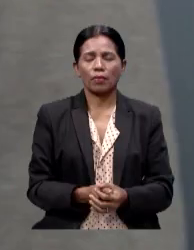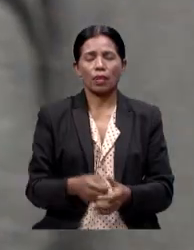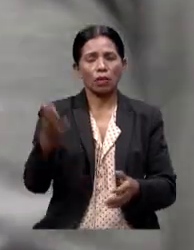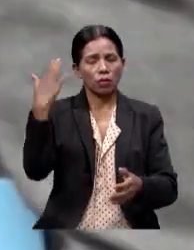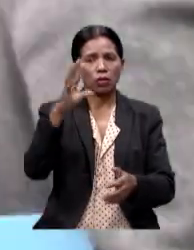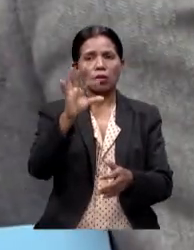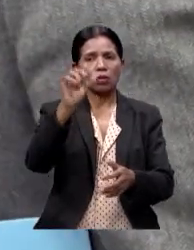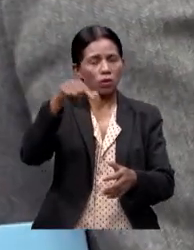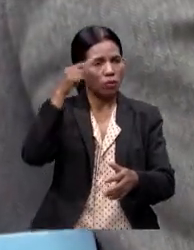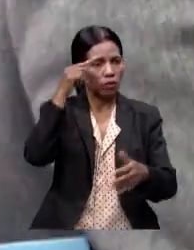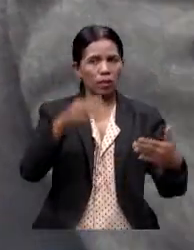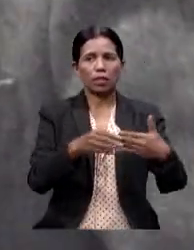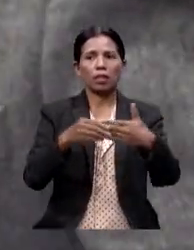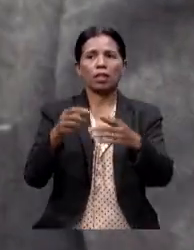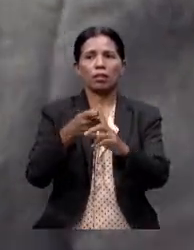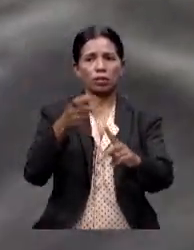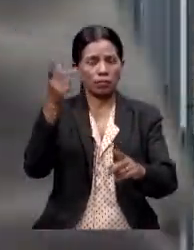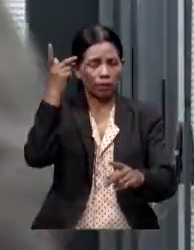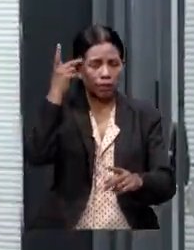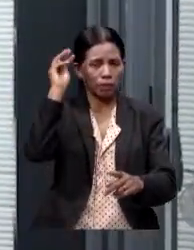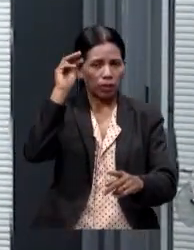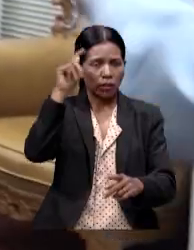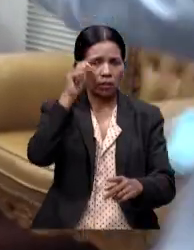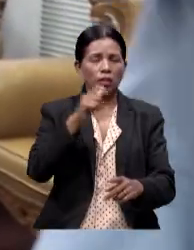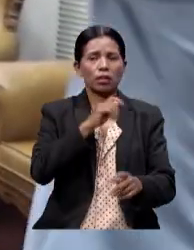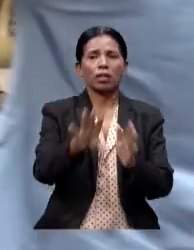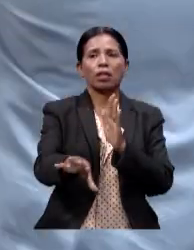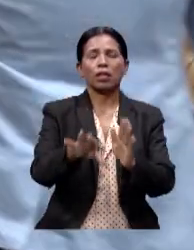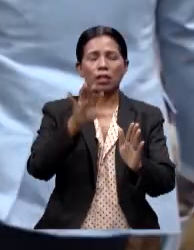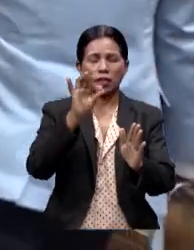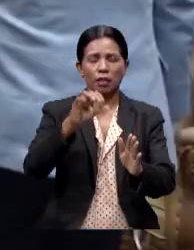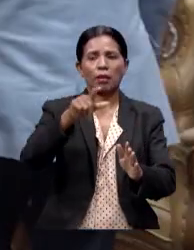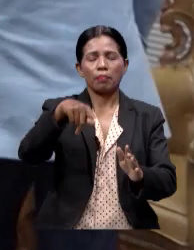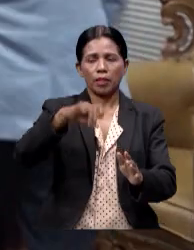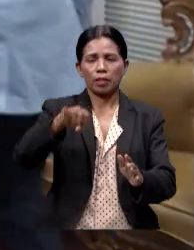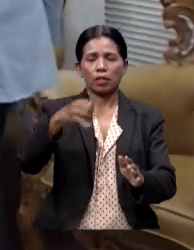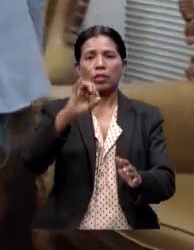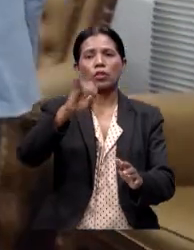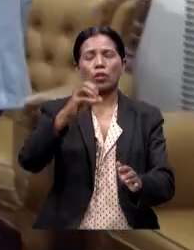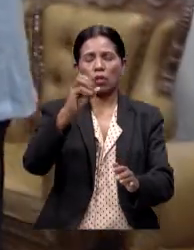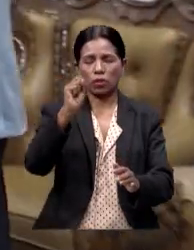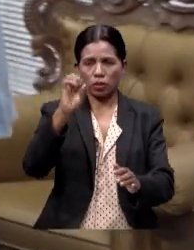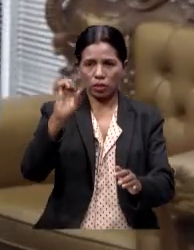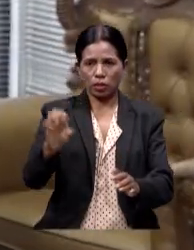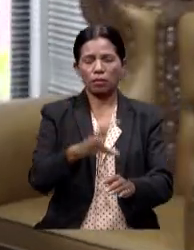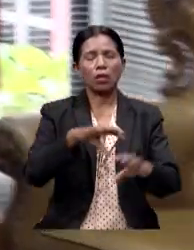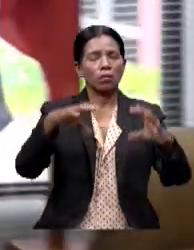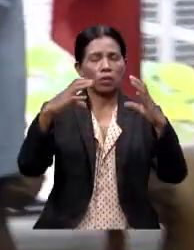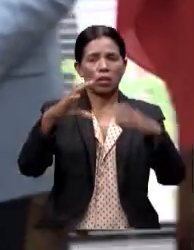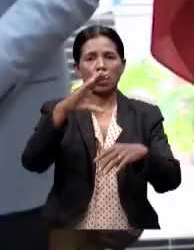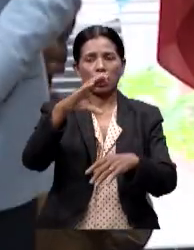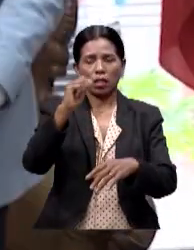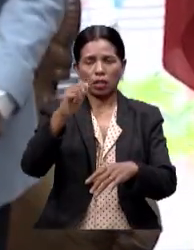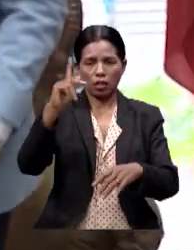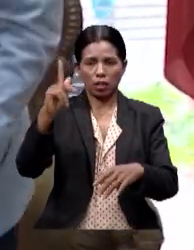oitavo governo nebe lidera o seu ex-primeiro-ministro Taur Matanruat, nomeia ex-procurador-geral da República José da Costa Ximenes, ba comissário Comissão